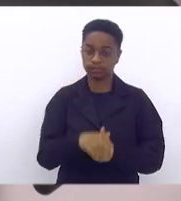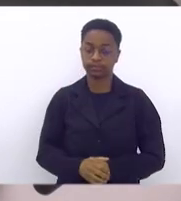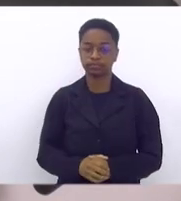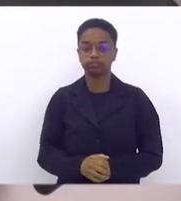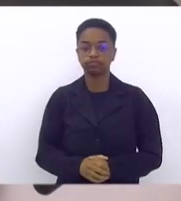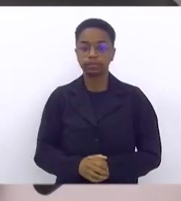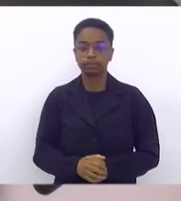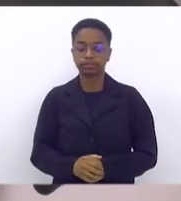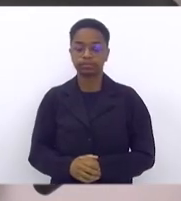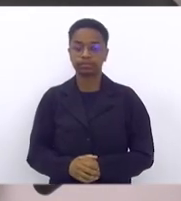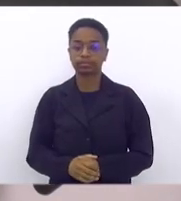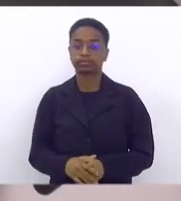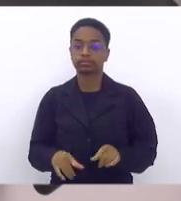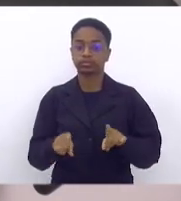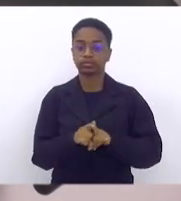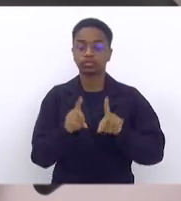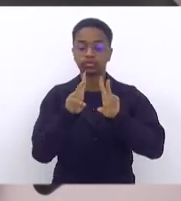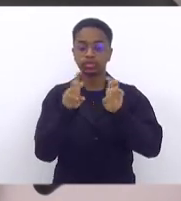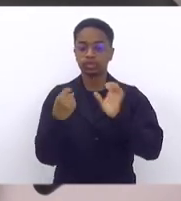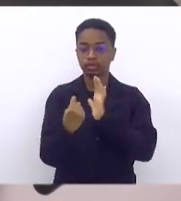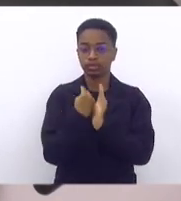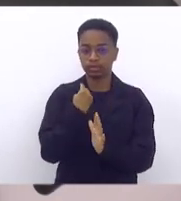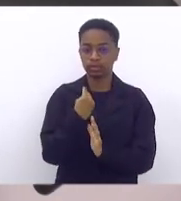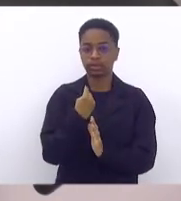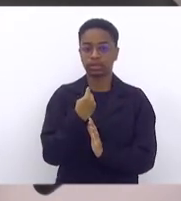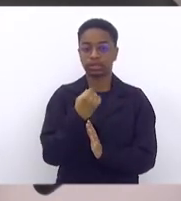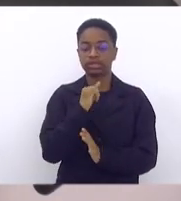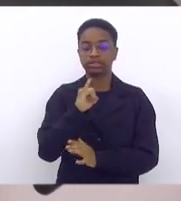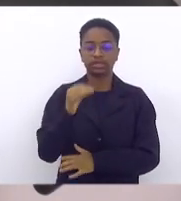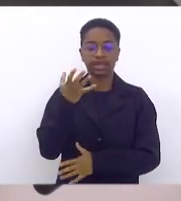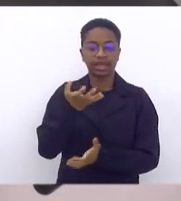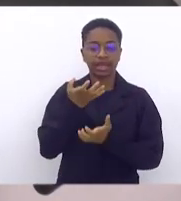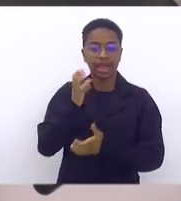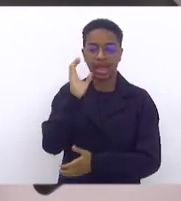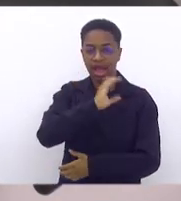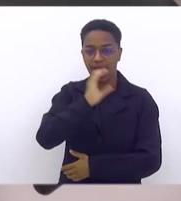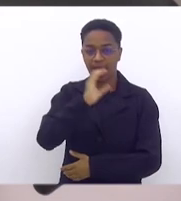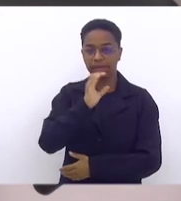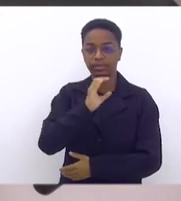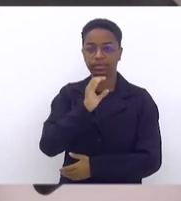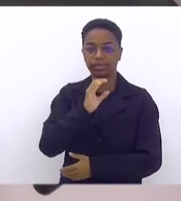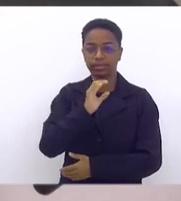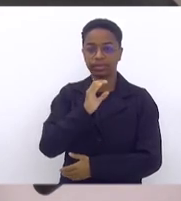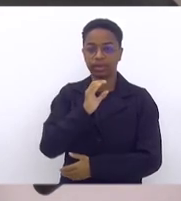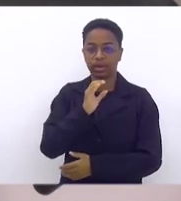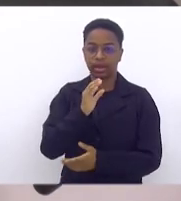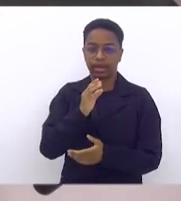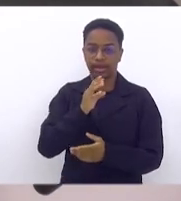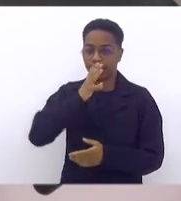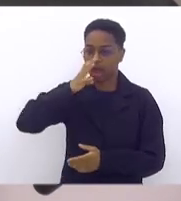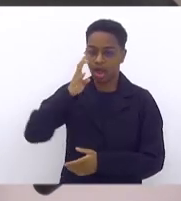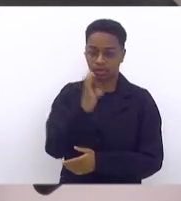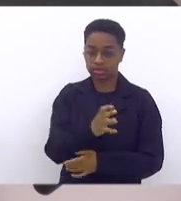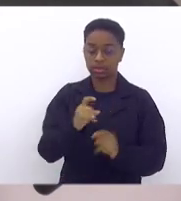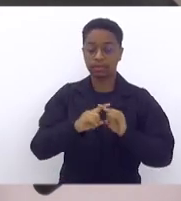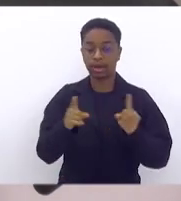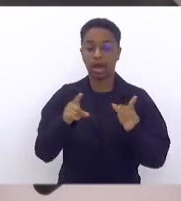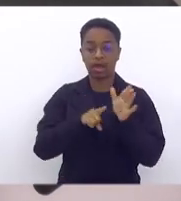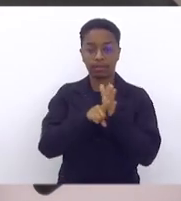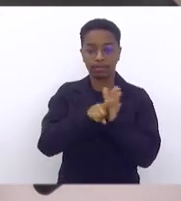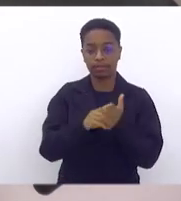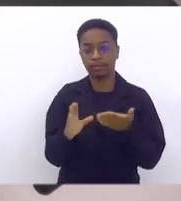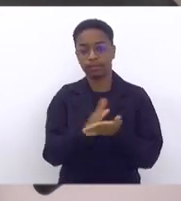étnico-raciais. E sobre a sua pergunta de ser apressado à conclusão de um inquérito, eu não vou ter aqui dados específicos, mas tem algumas pesquisas que